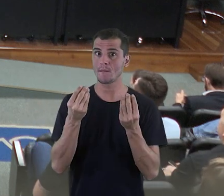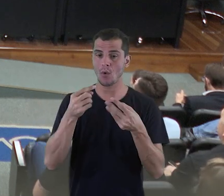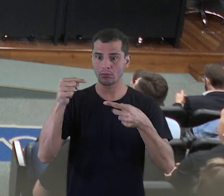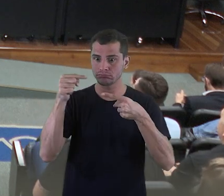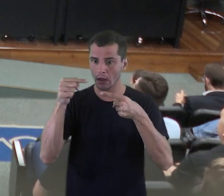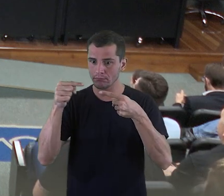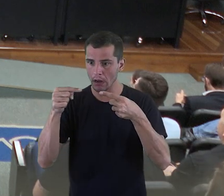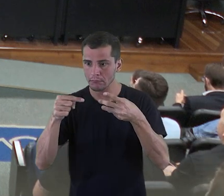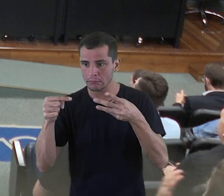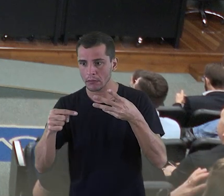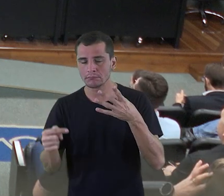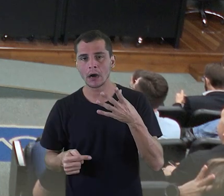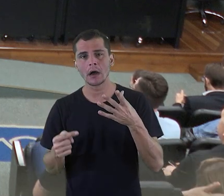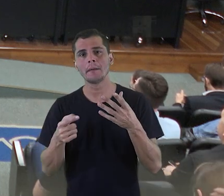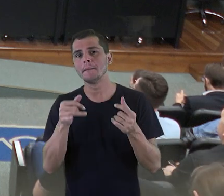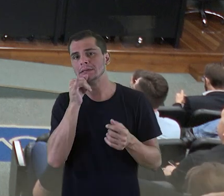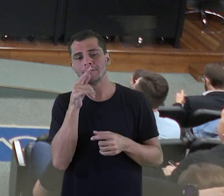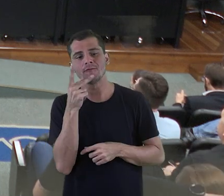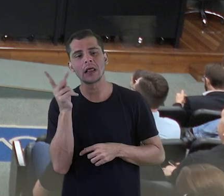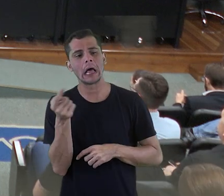cumprir tudo não